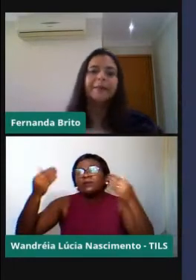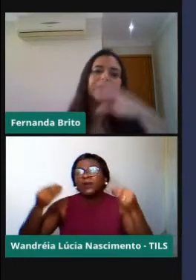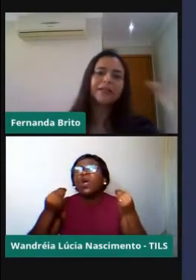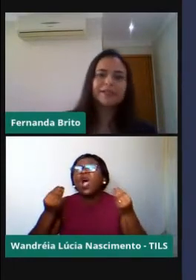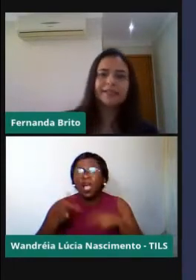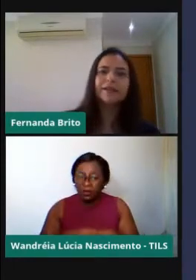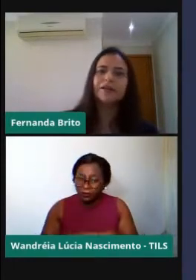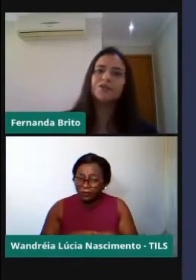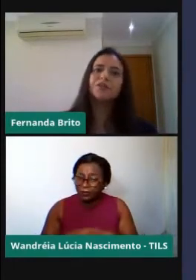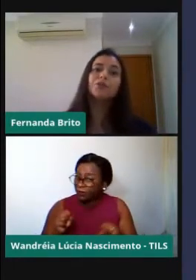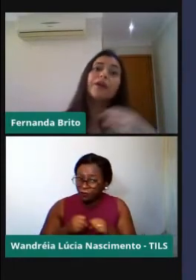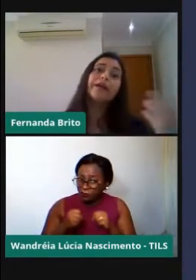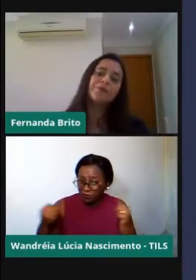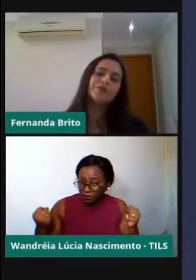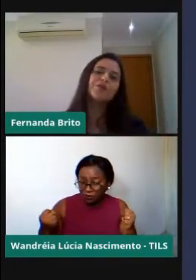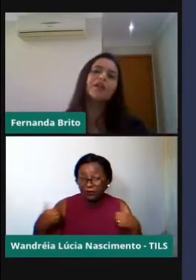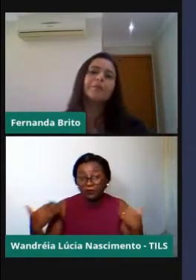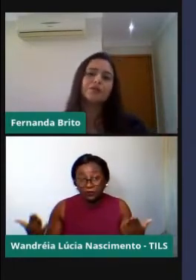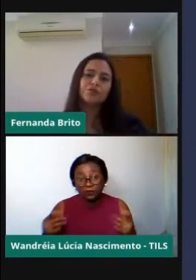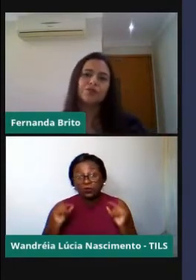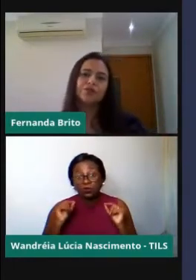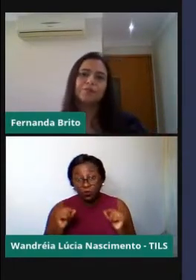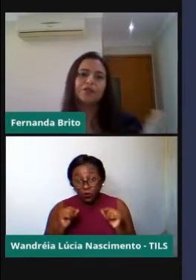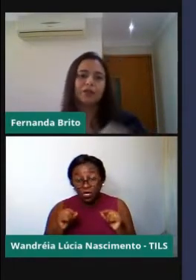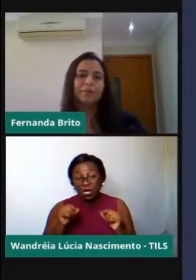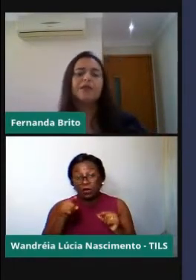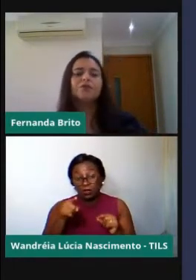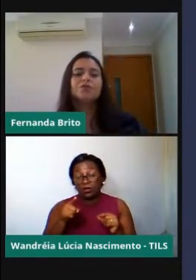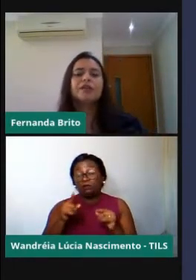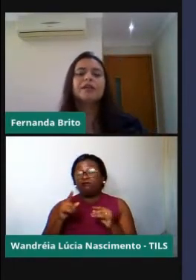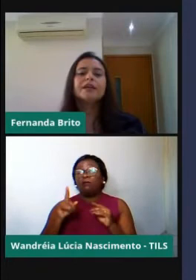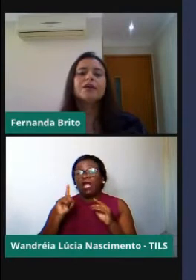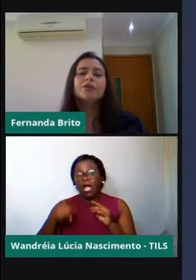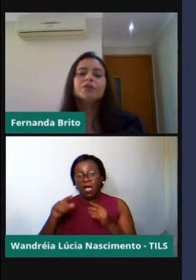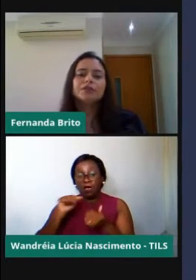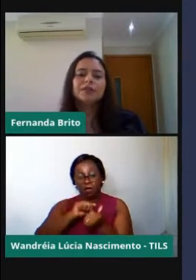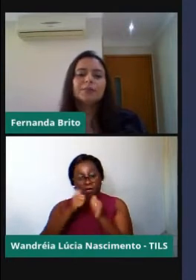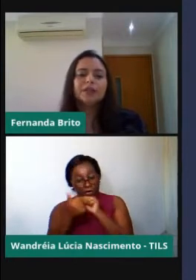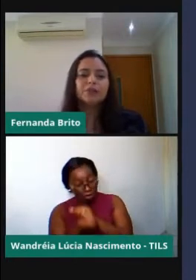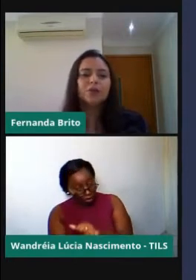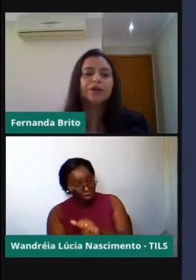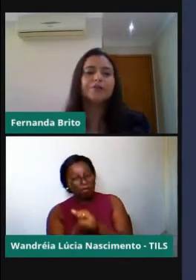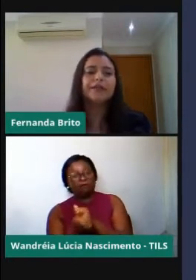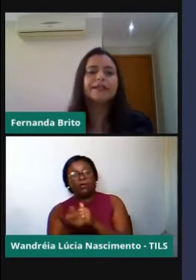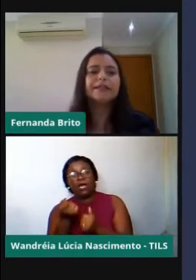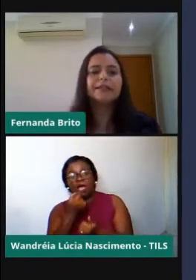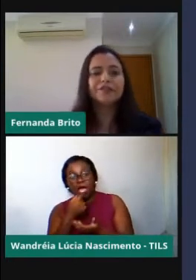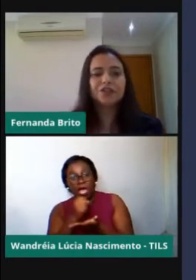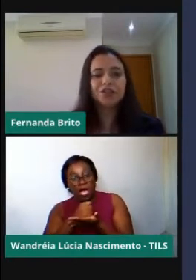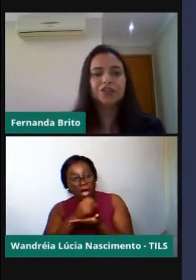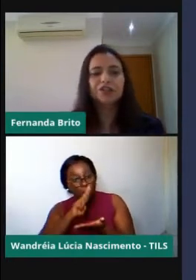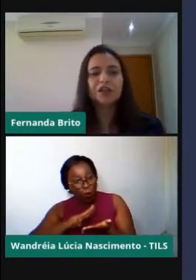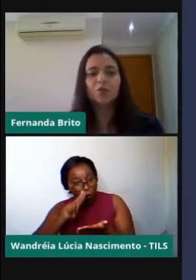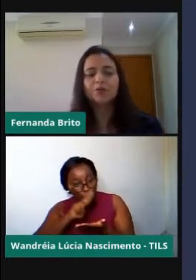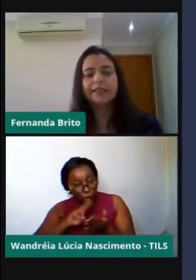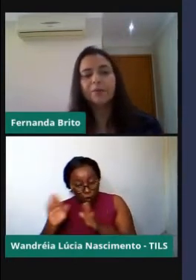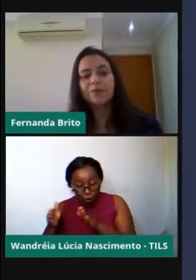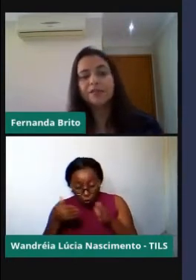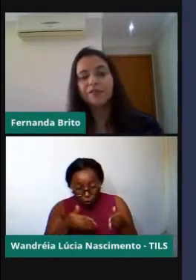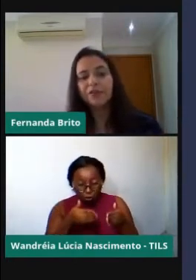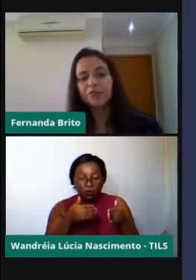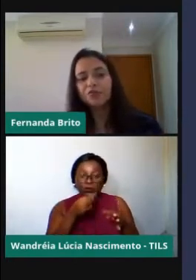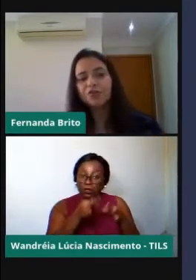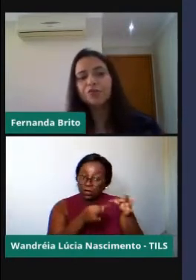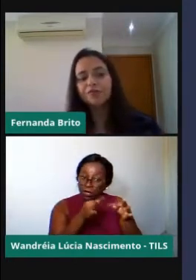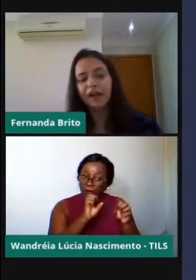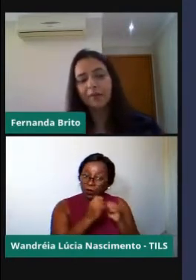Bem, pegando esse gancho, então, do reposicionamento de medicamentos, né, o nosso laboratório, ele investiga já há algum tempo